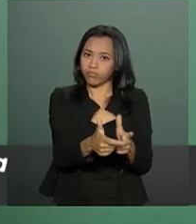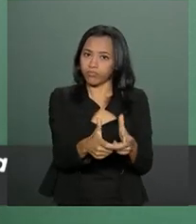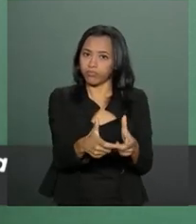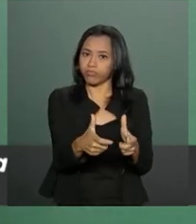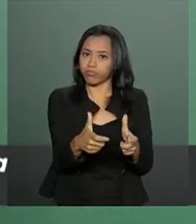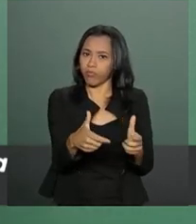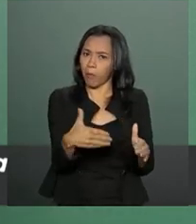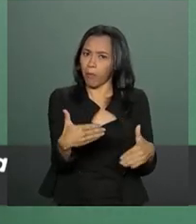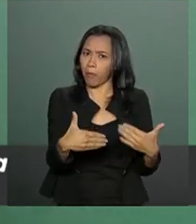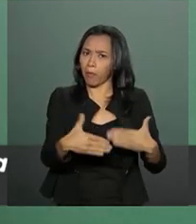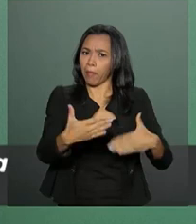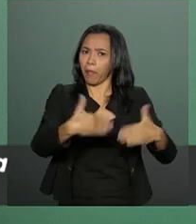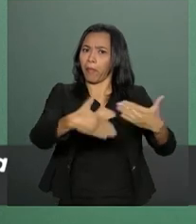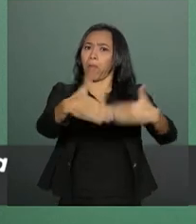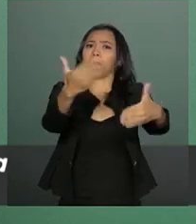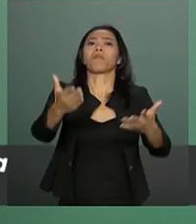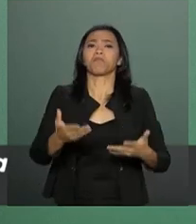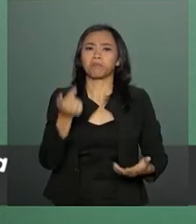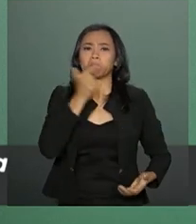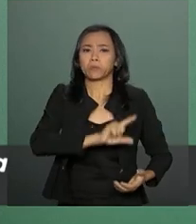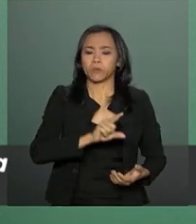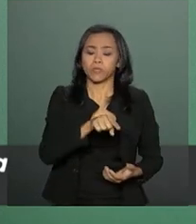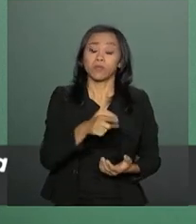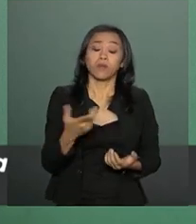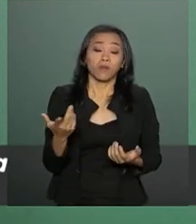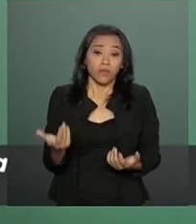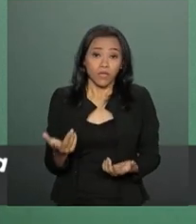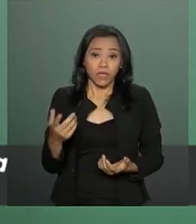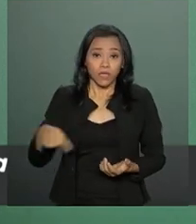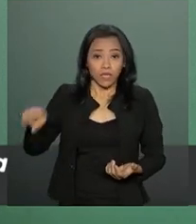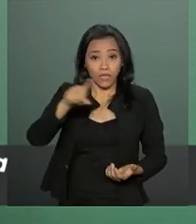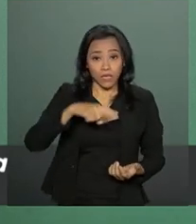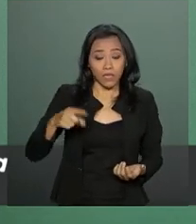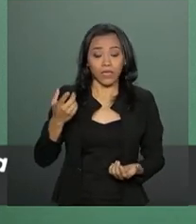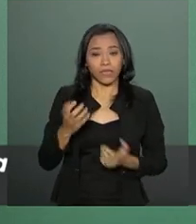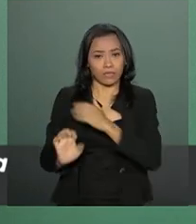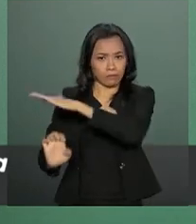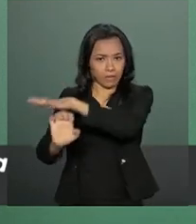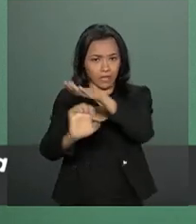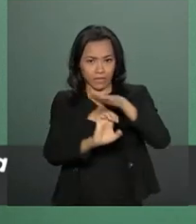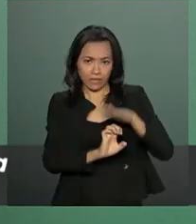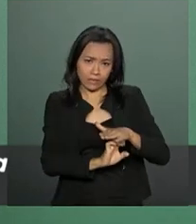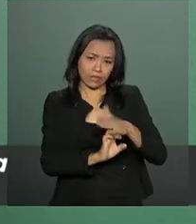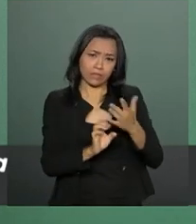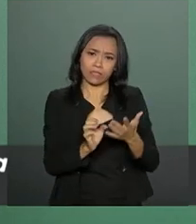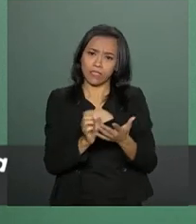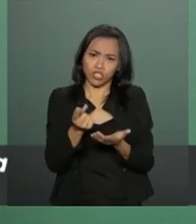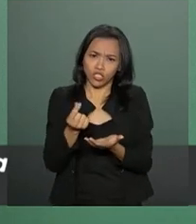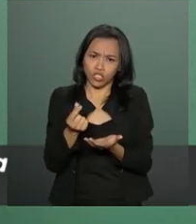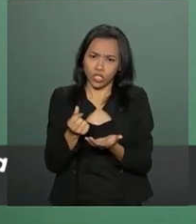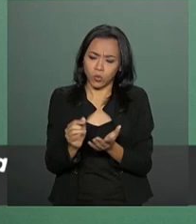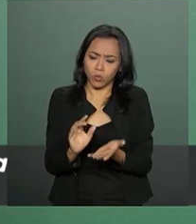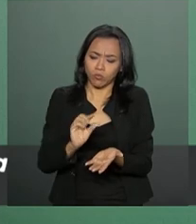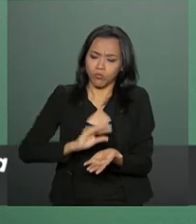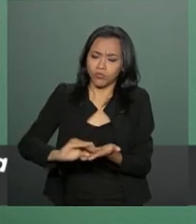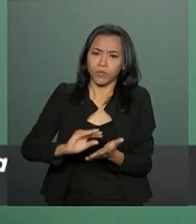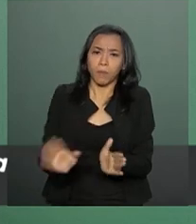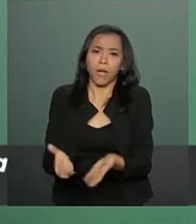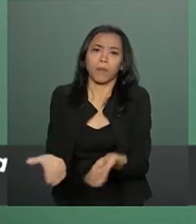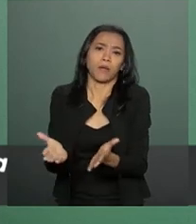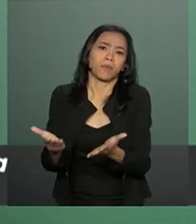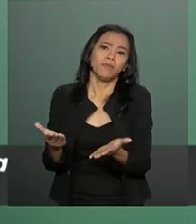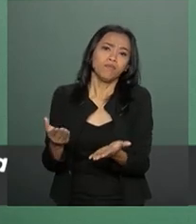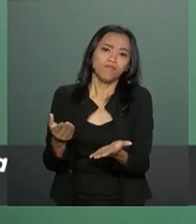naturalmente legitimamente o empresário este é se não tiver bilac se não tiver quiser